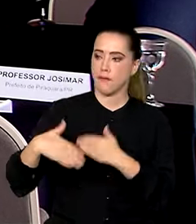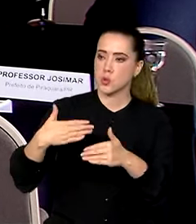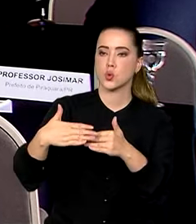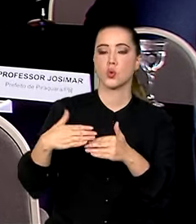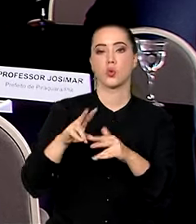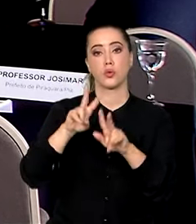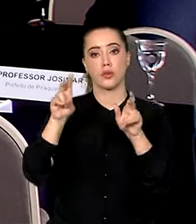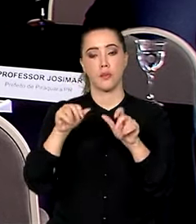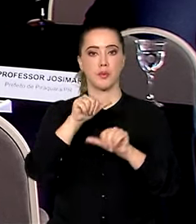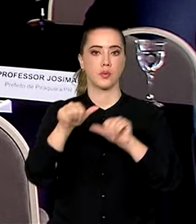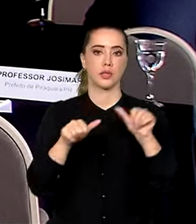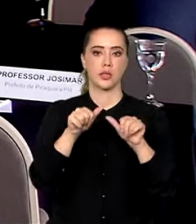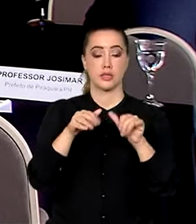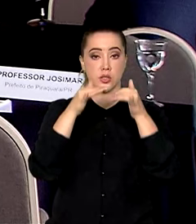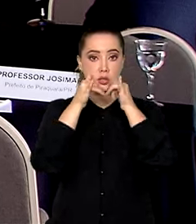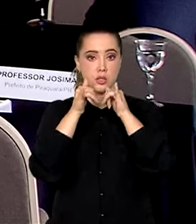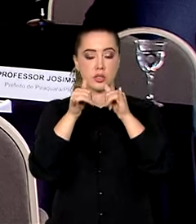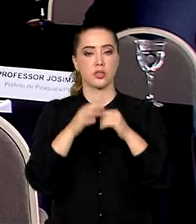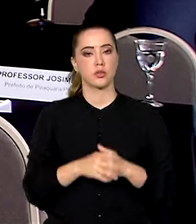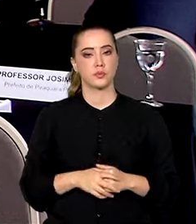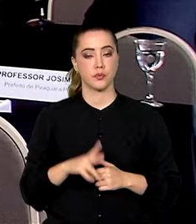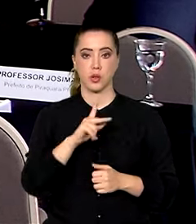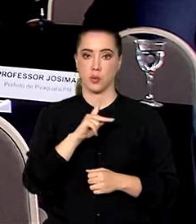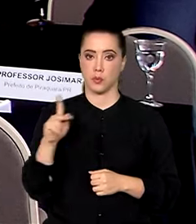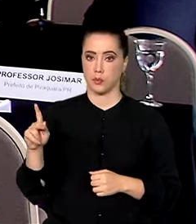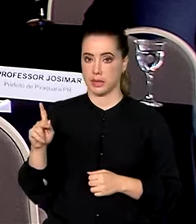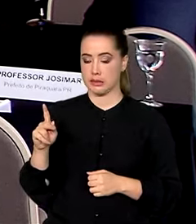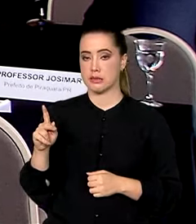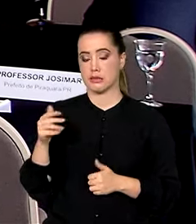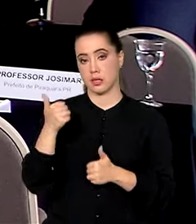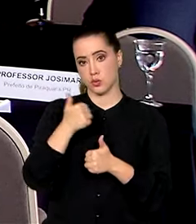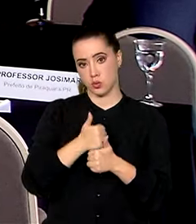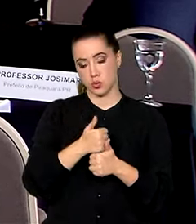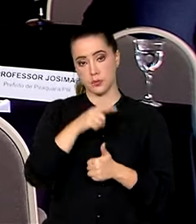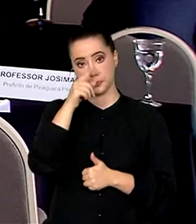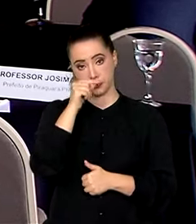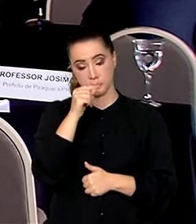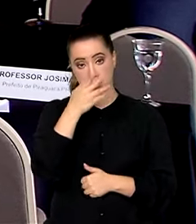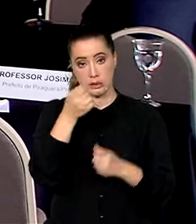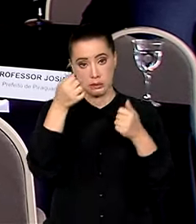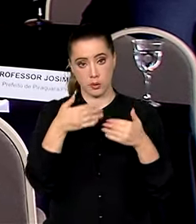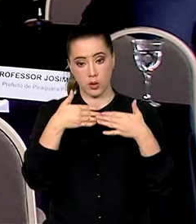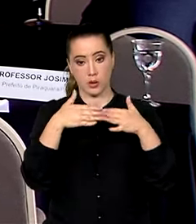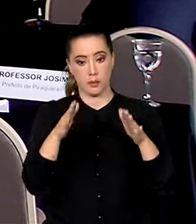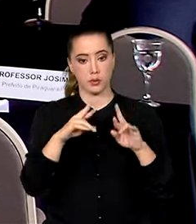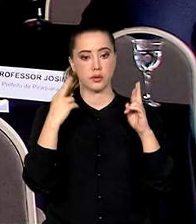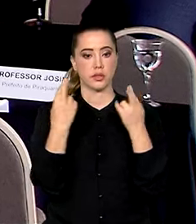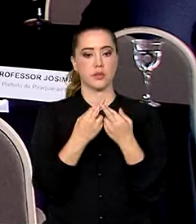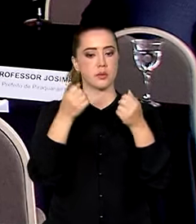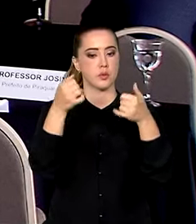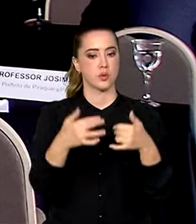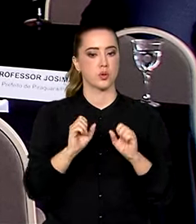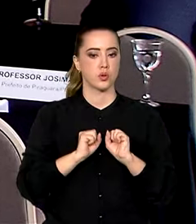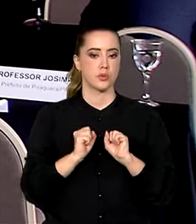assunto é a mudança de matriz energética. O presidente em exercício participou da abertura da reunião. Geraldo Alckmin falou sobre